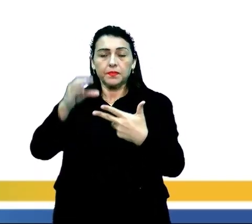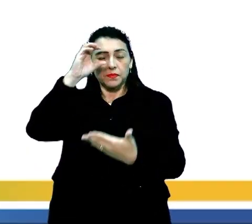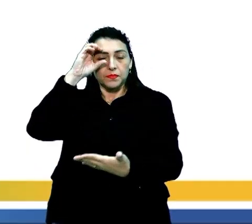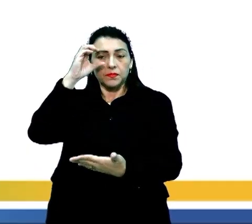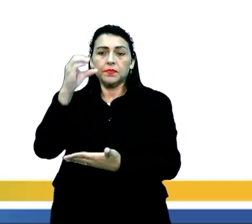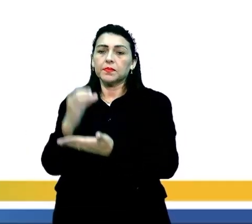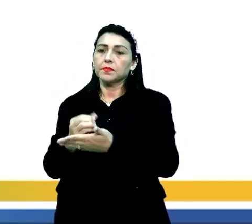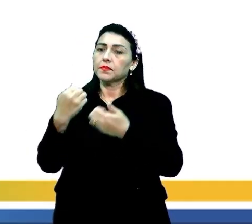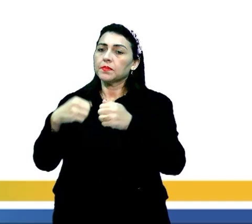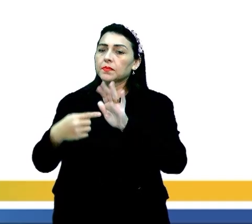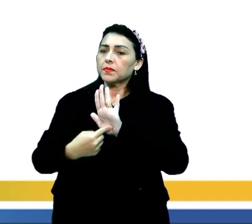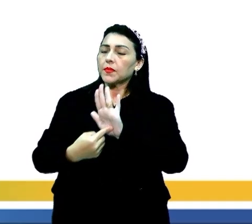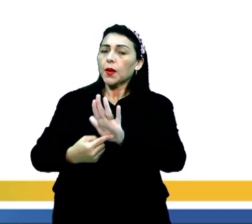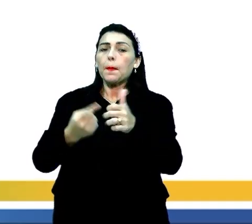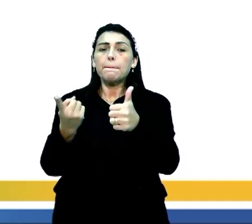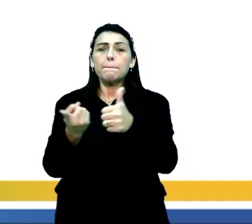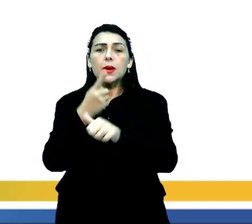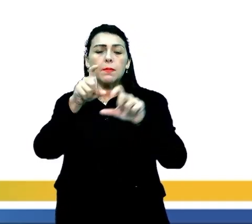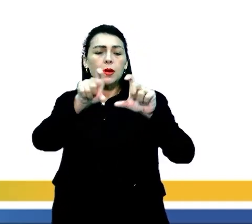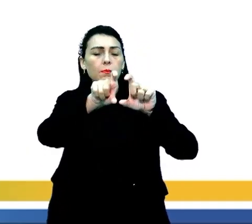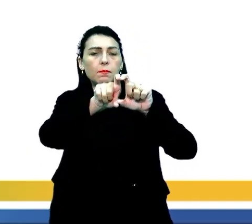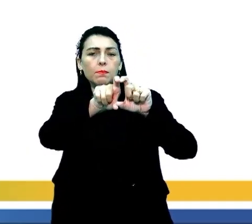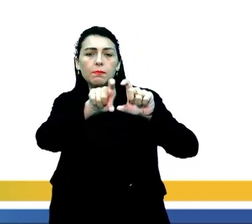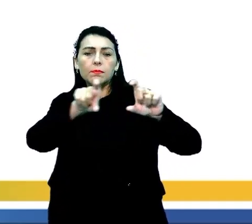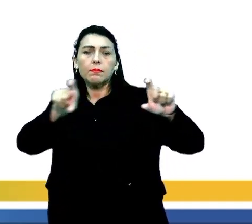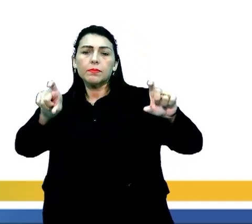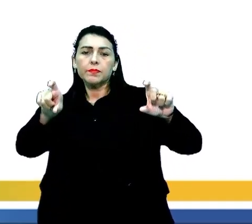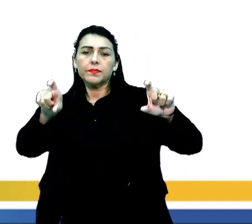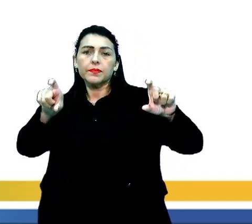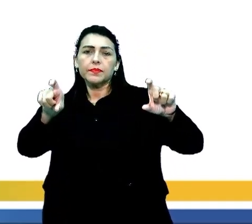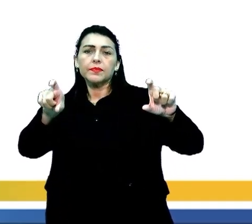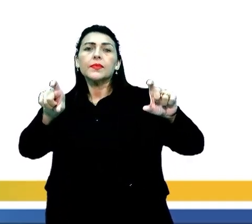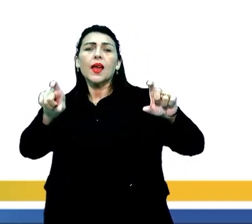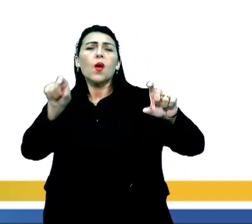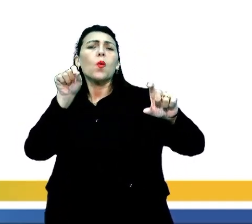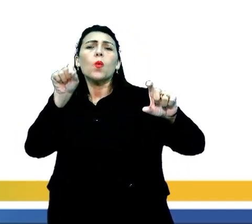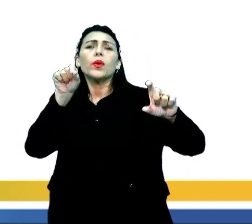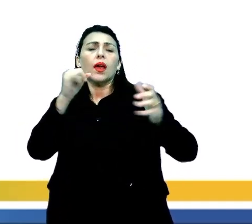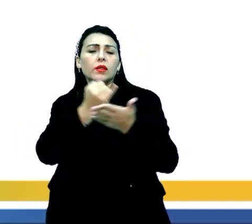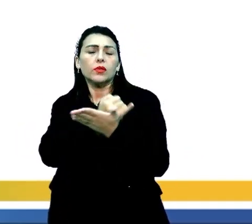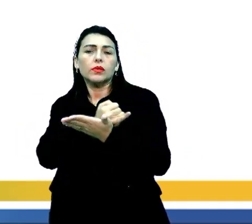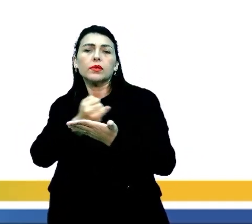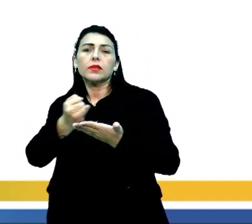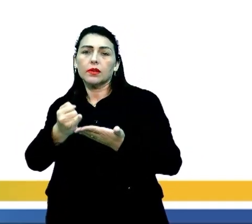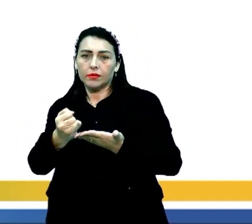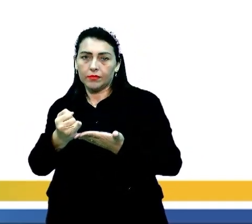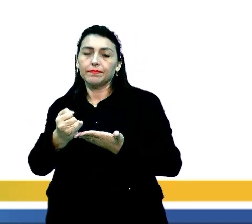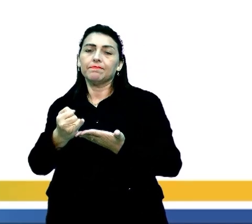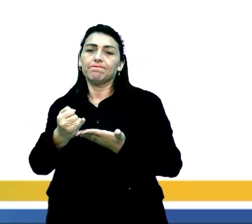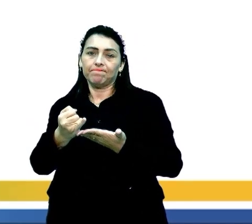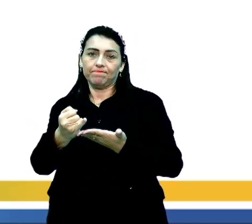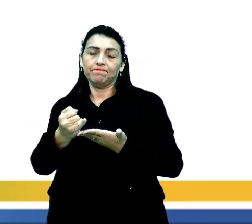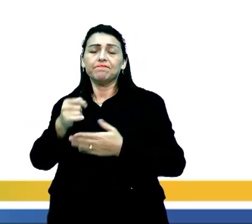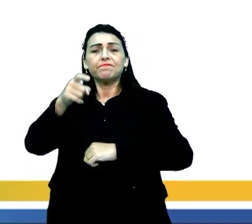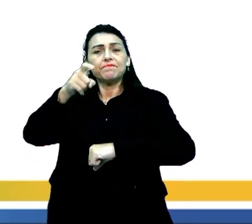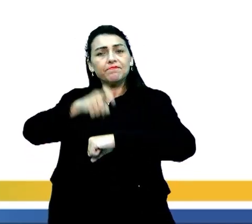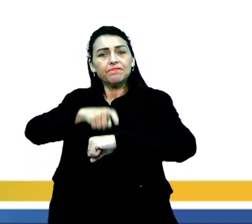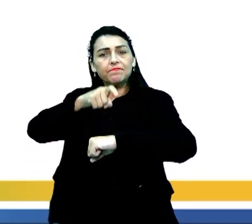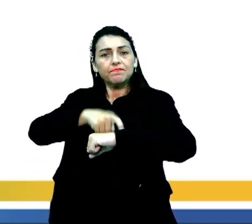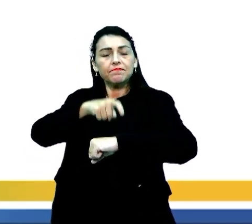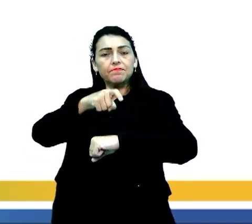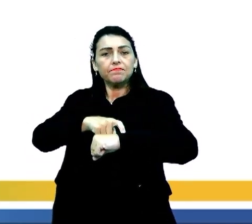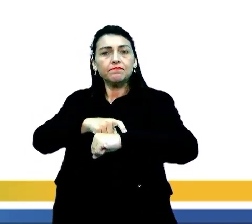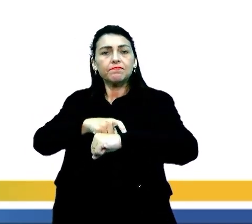deve aparecer já no primeiro parágrafo. E o primeiro parágrafo eu chamo de introdução, né? Que é o momento em que você